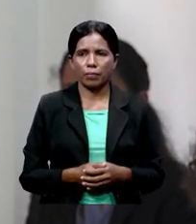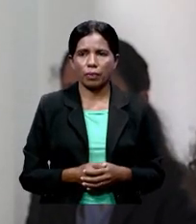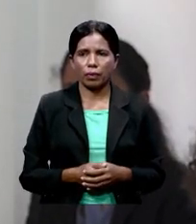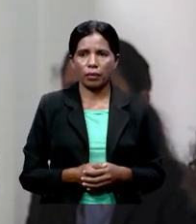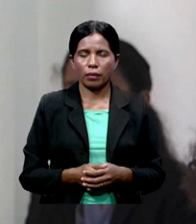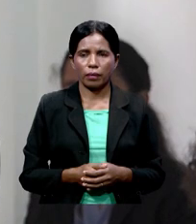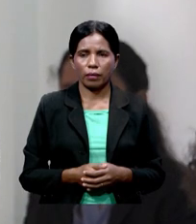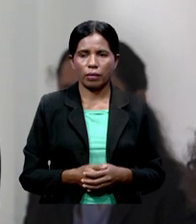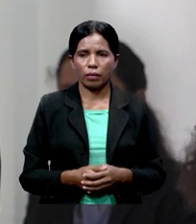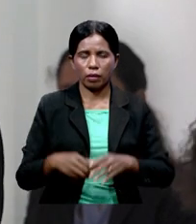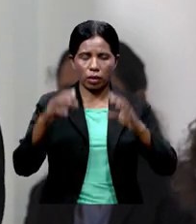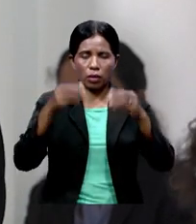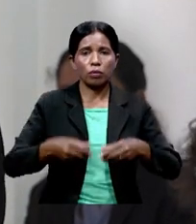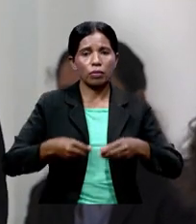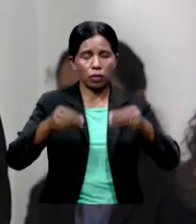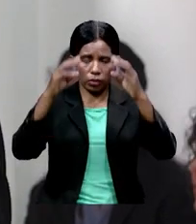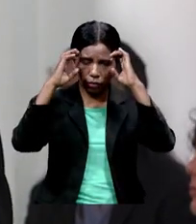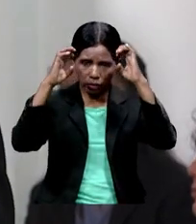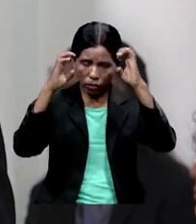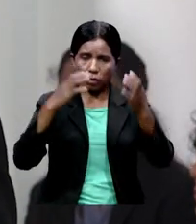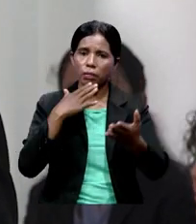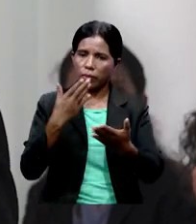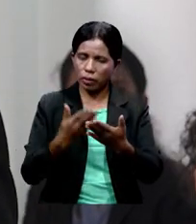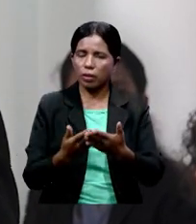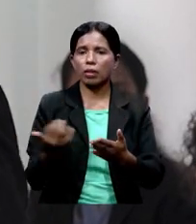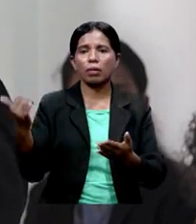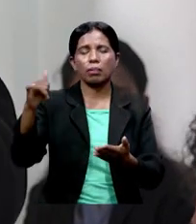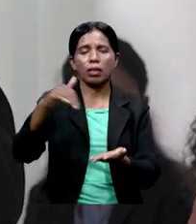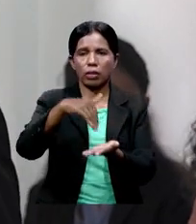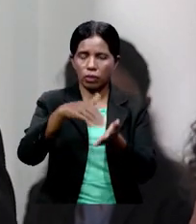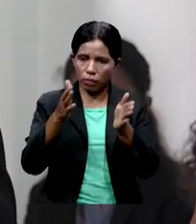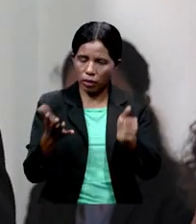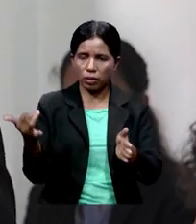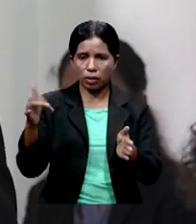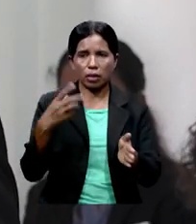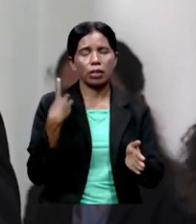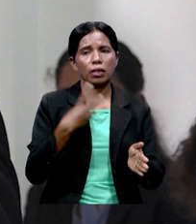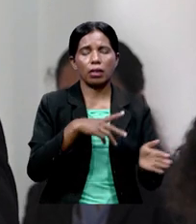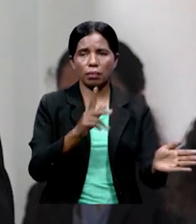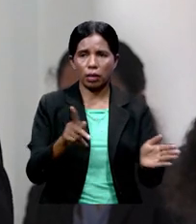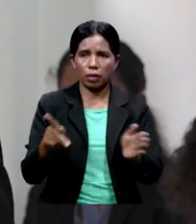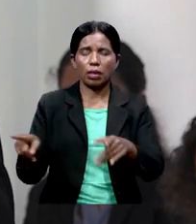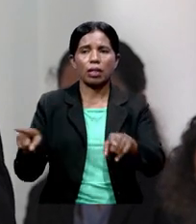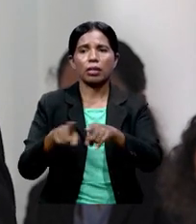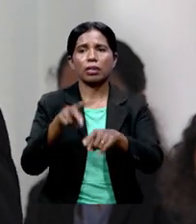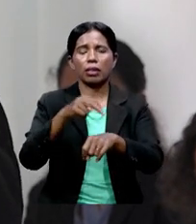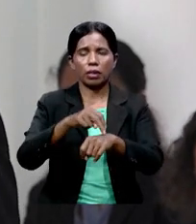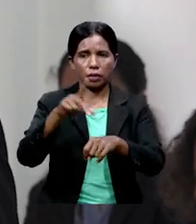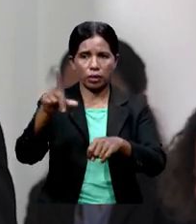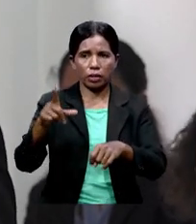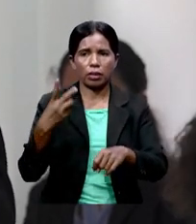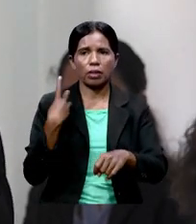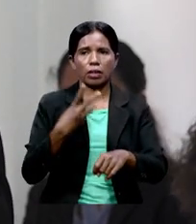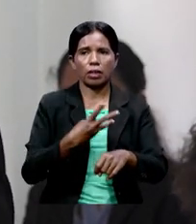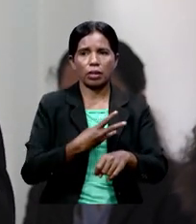foi a educação na Bíblia Vassira. E tem um plano estratégico mundo nacional.